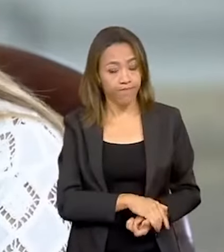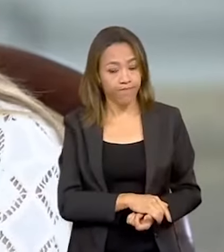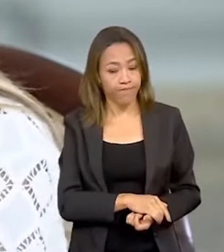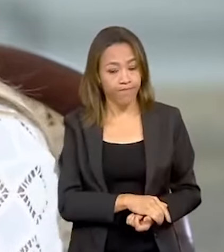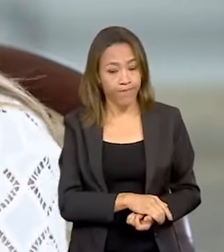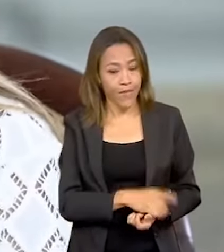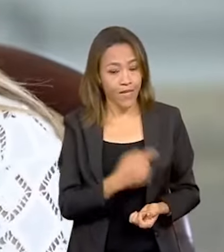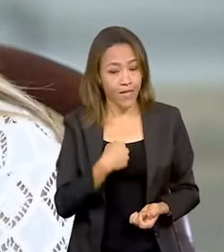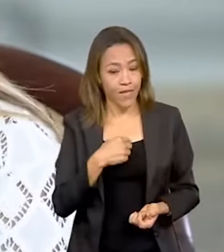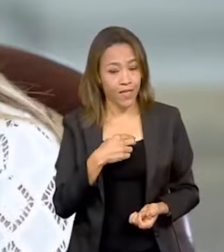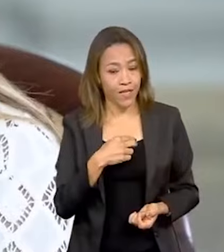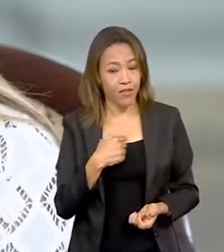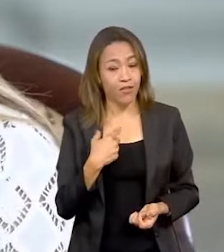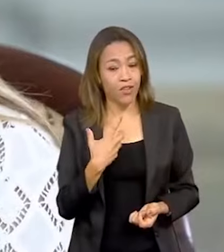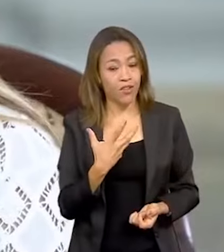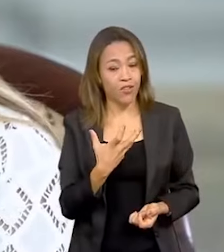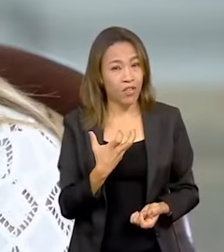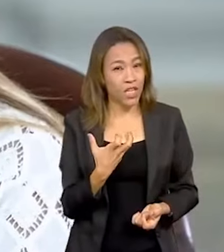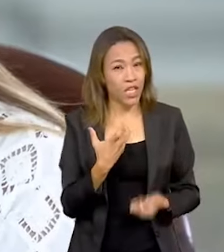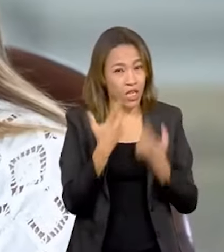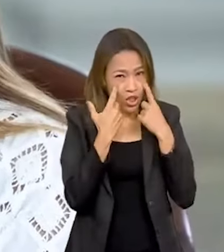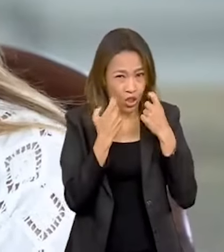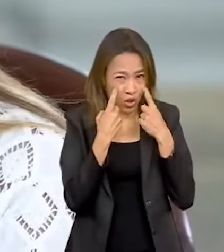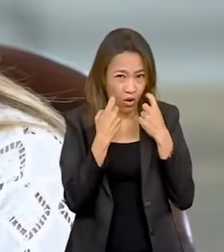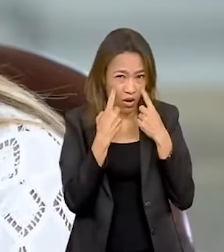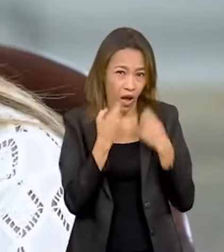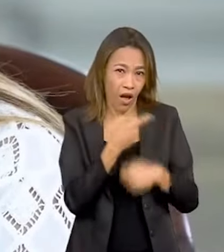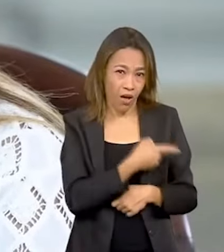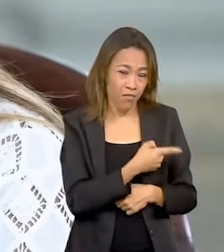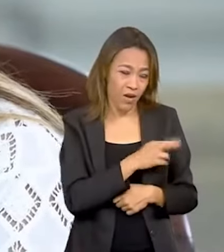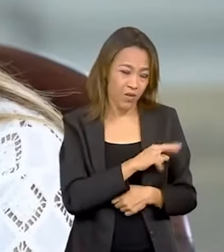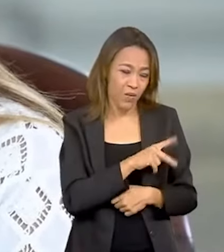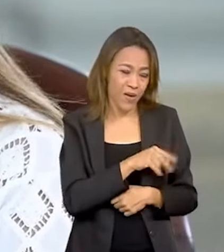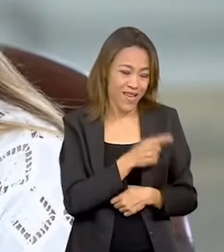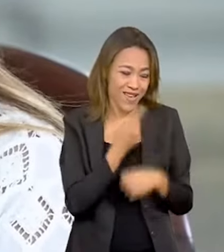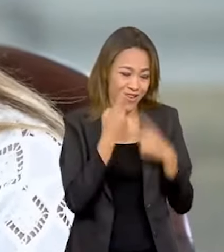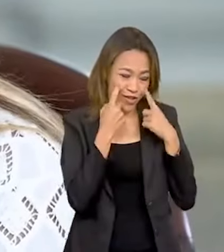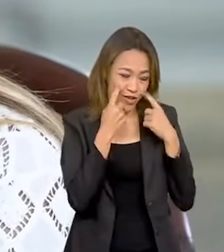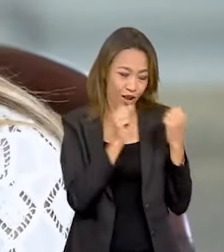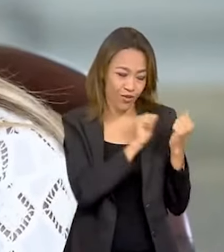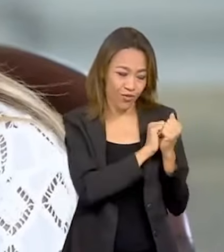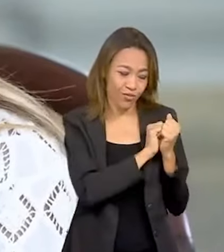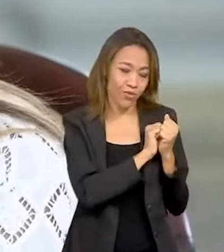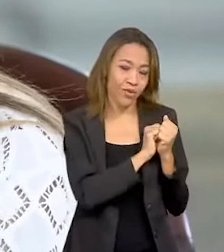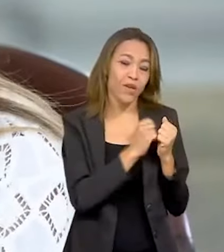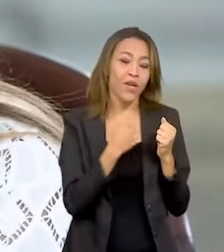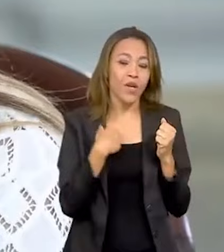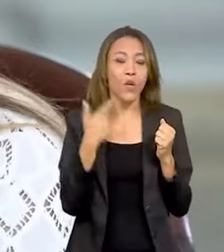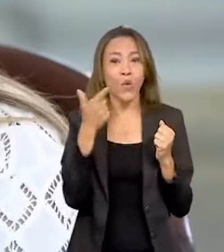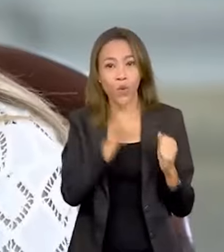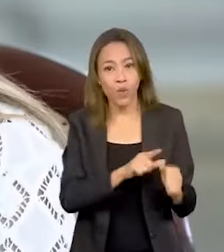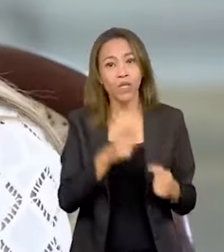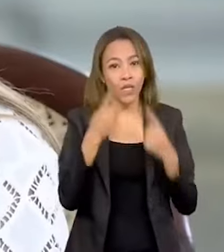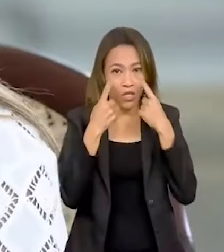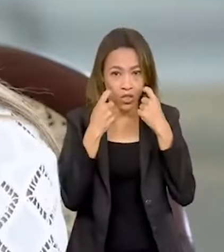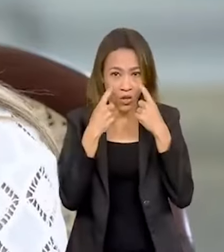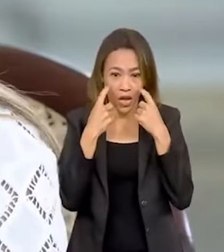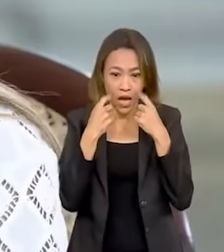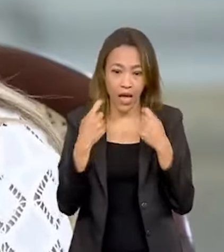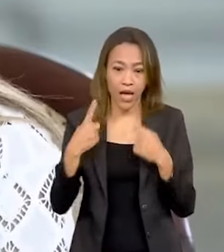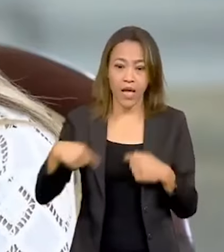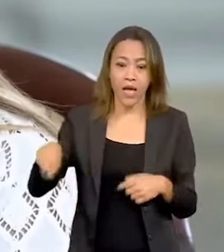vontade de chorar eu falei não é no ombro dele que eu tenho que chorar aí eu só consegui chorar quando as meninas que trabalham minhas amigas e que trabalham